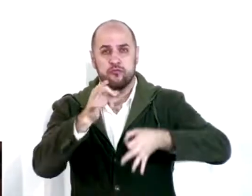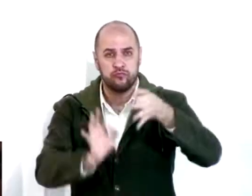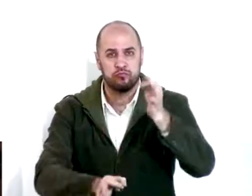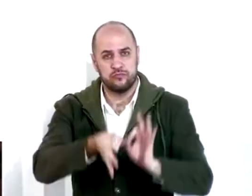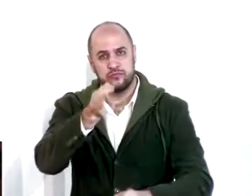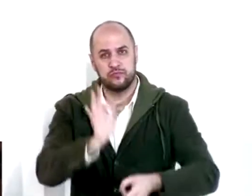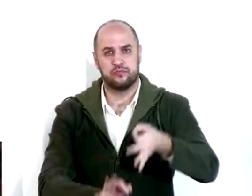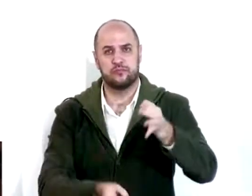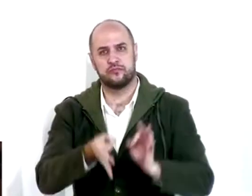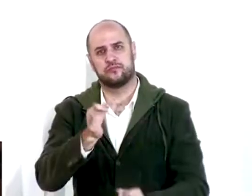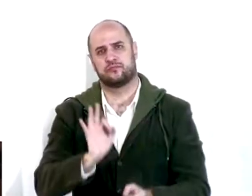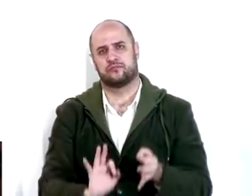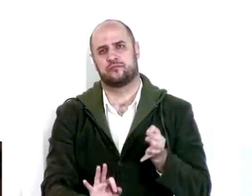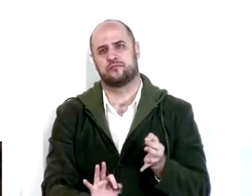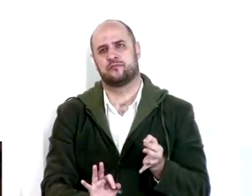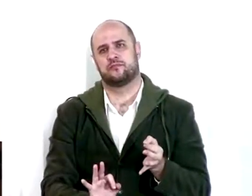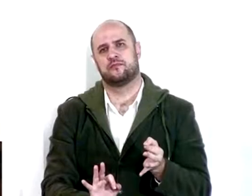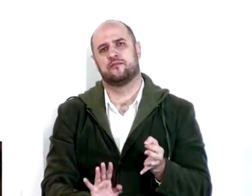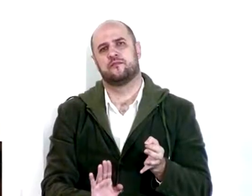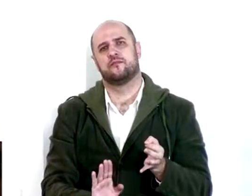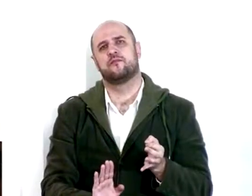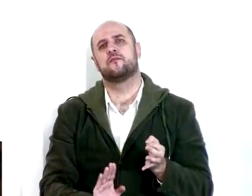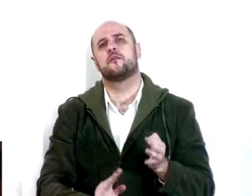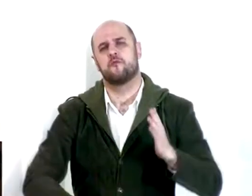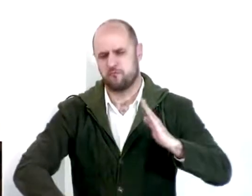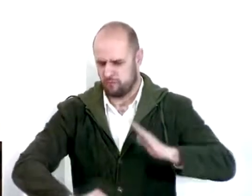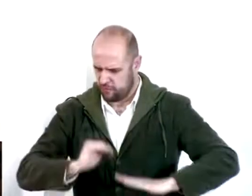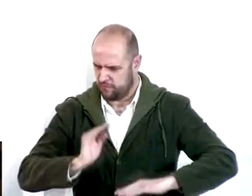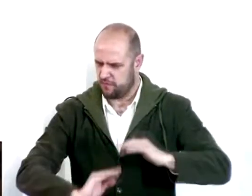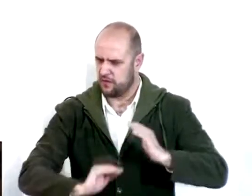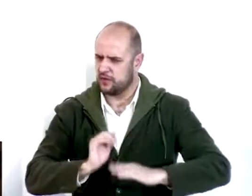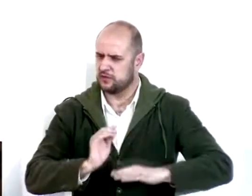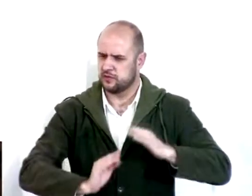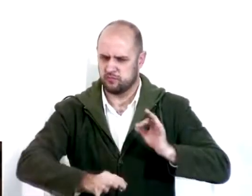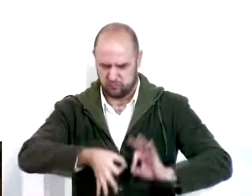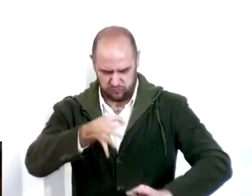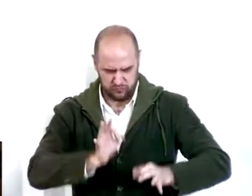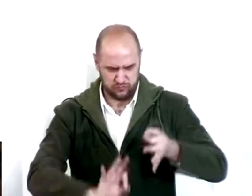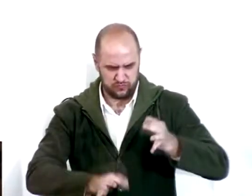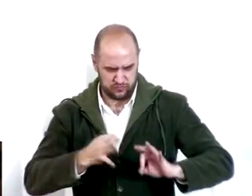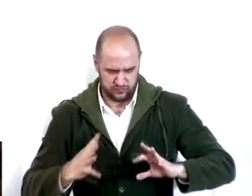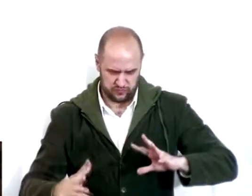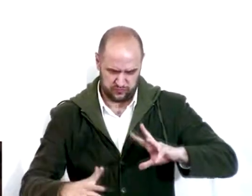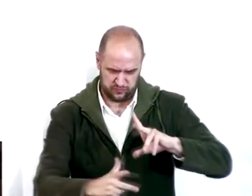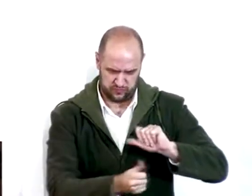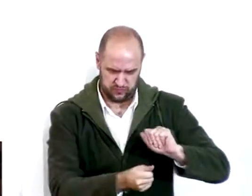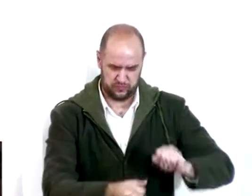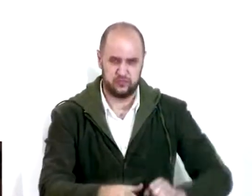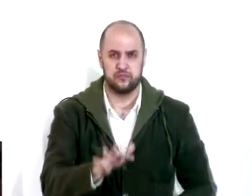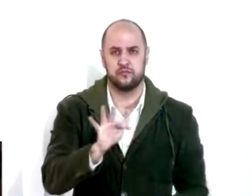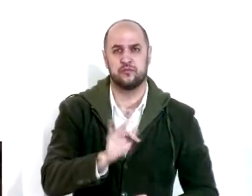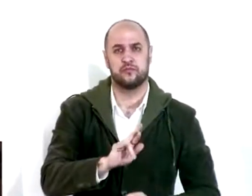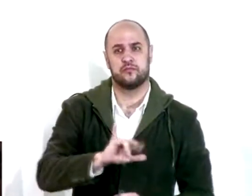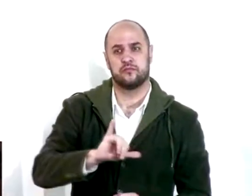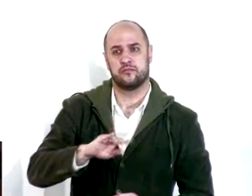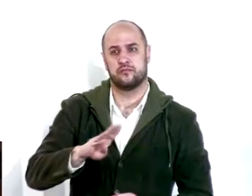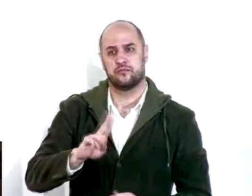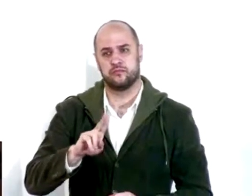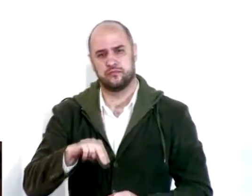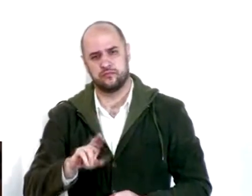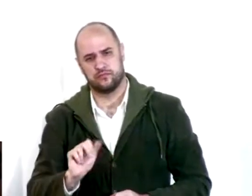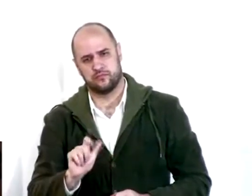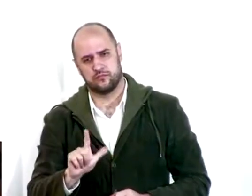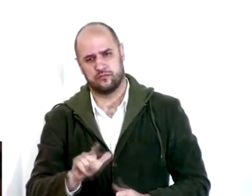juiz que estabelece o seu tribunal sobre a face da terra. Mas de um lado, aqueles que